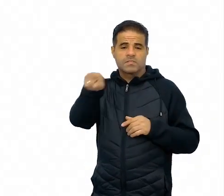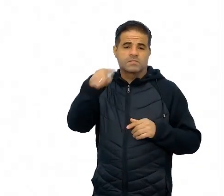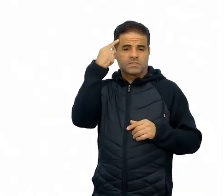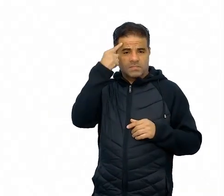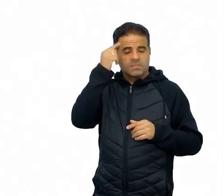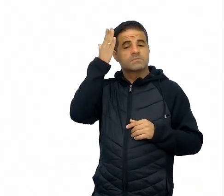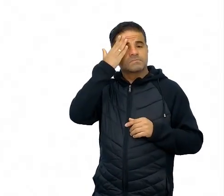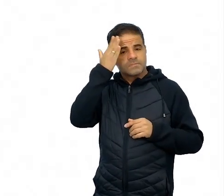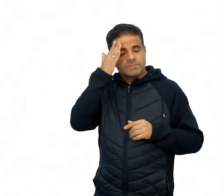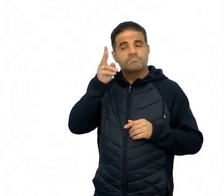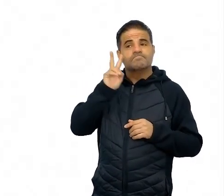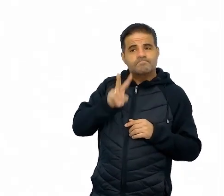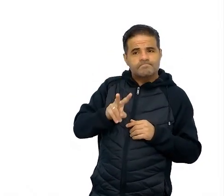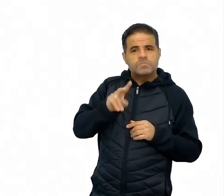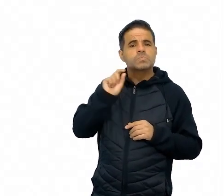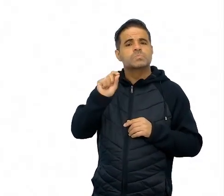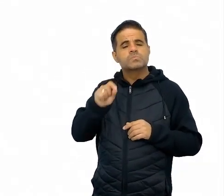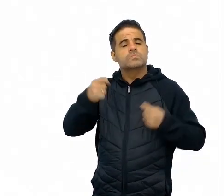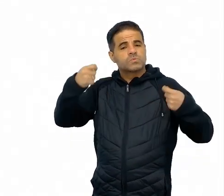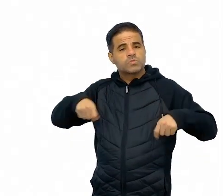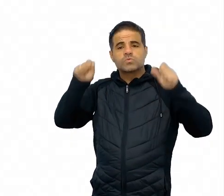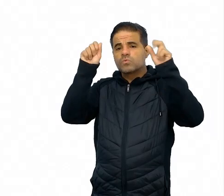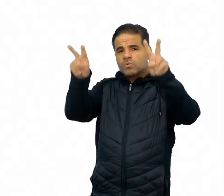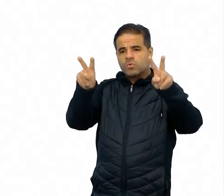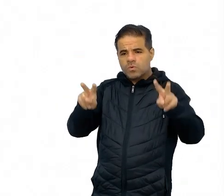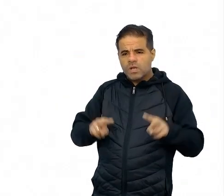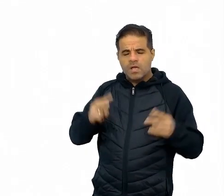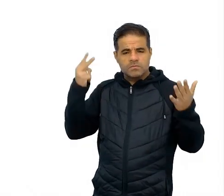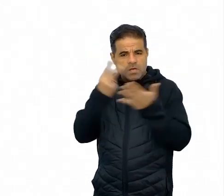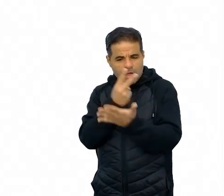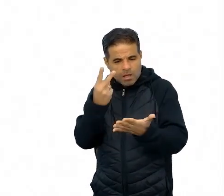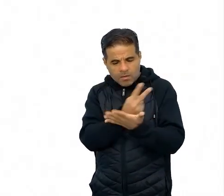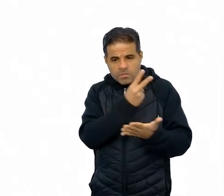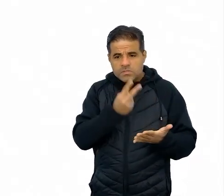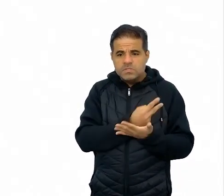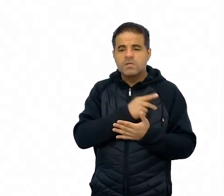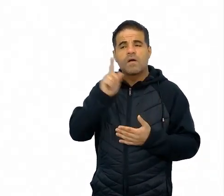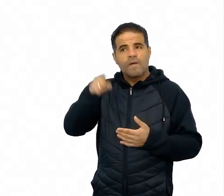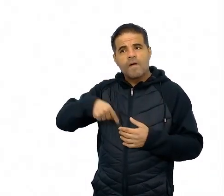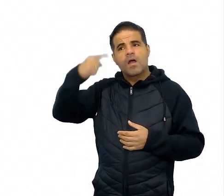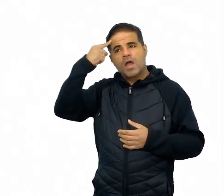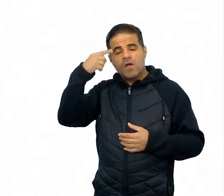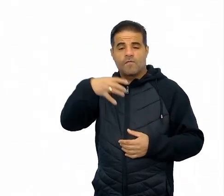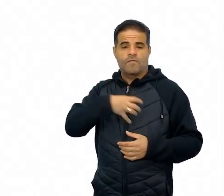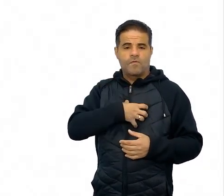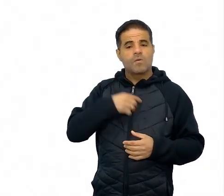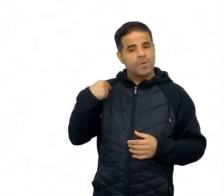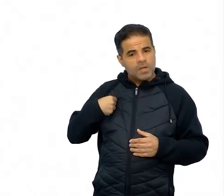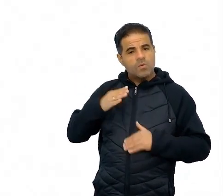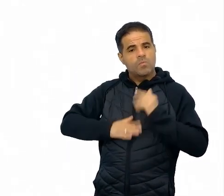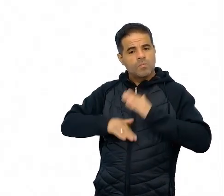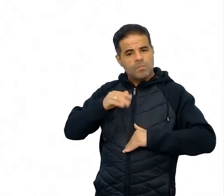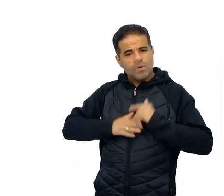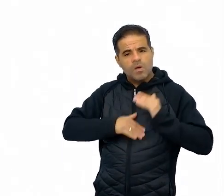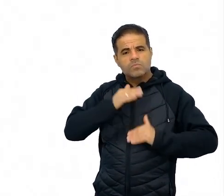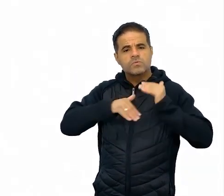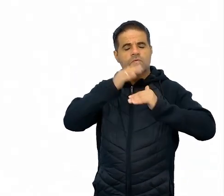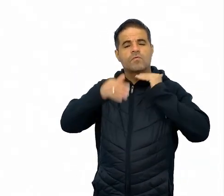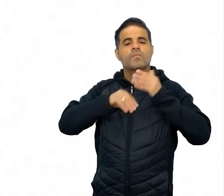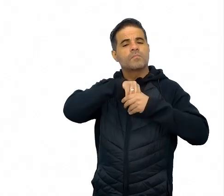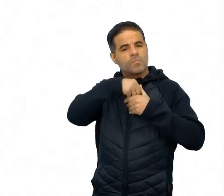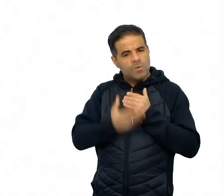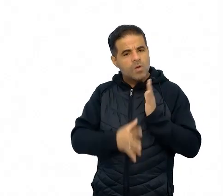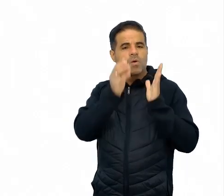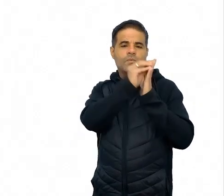preciso prever, né? Preciso olhar para esses erros dos estudantes para ver de que forma eu vou desenvolver aquele